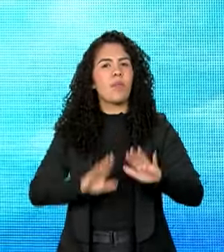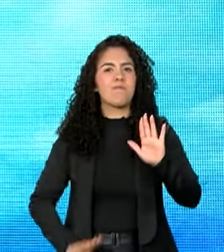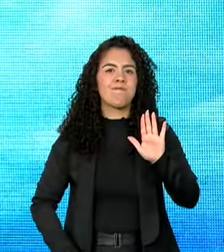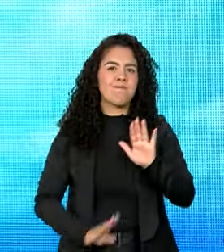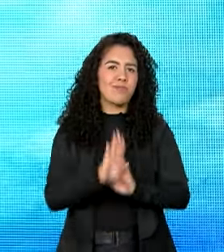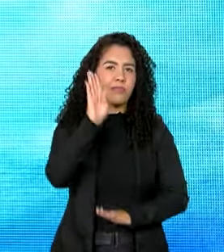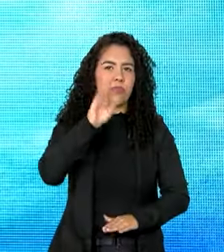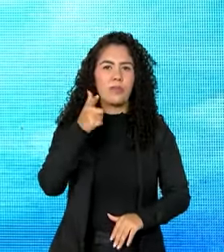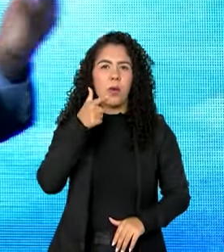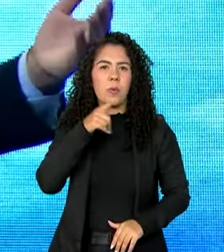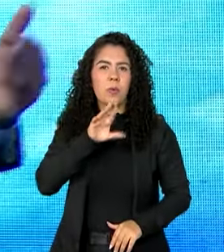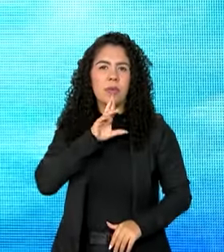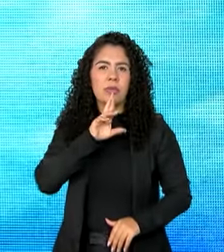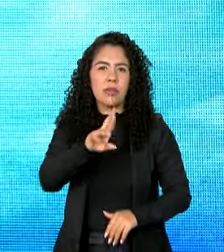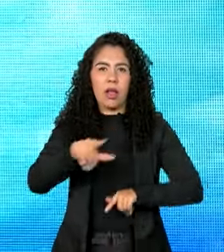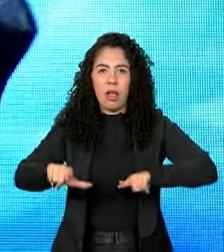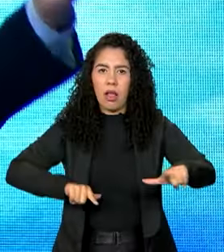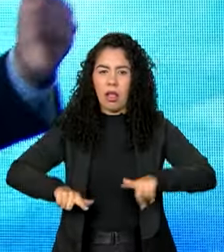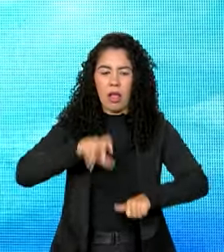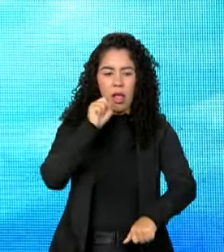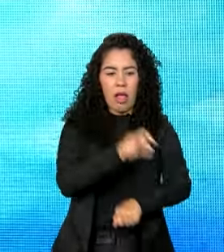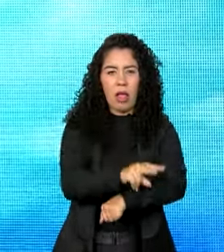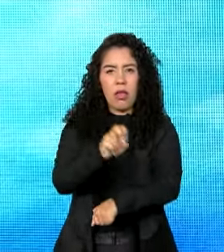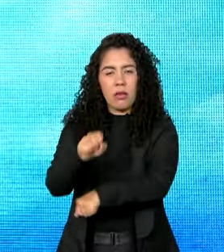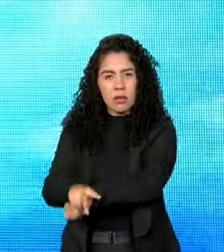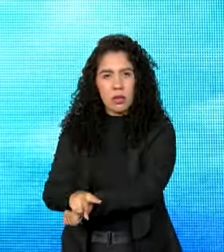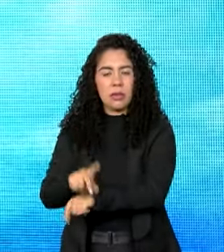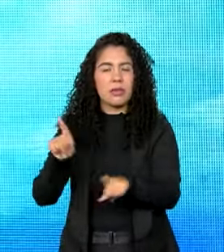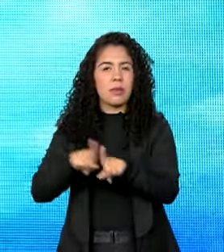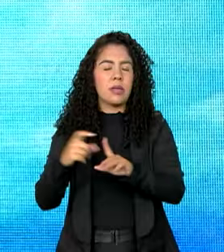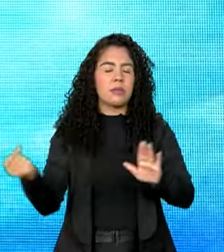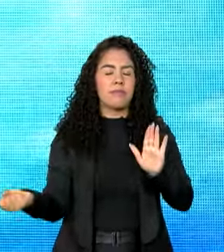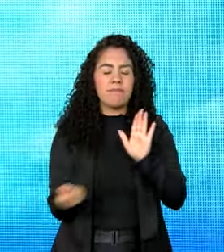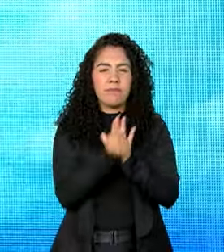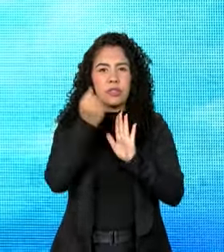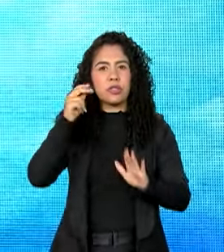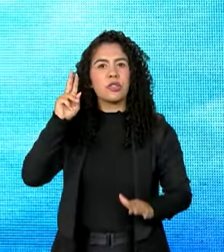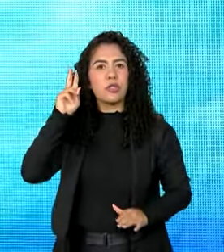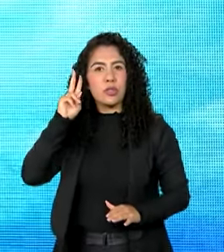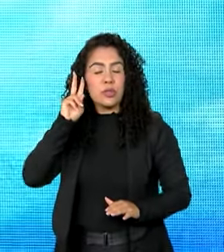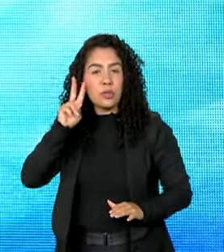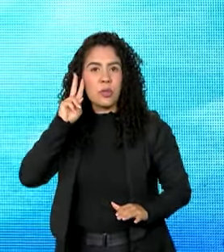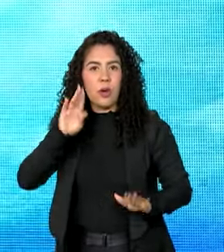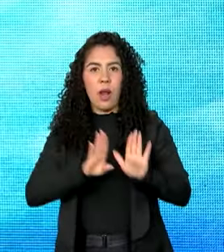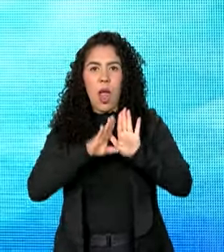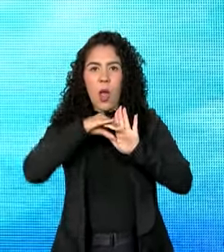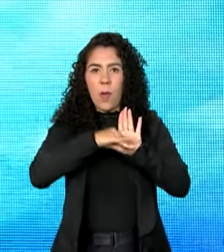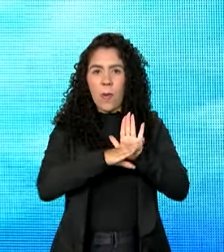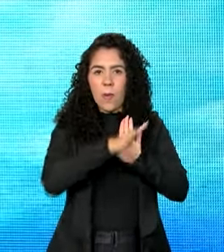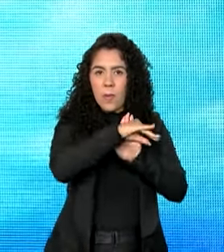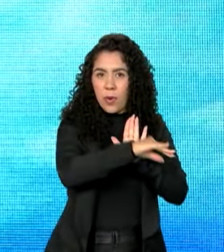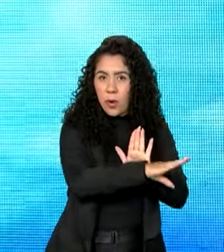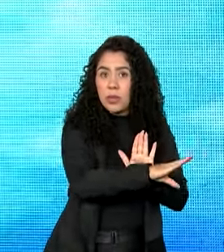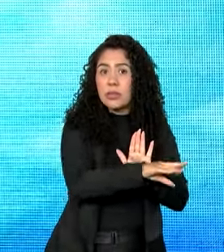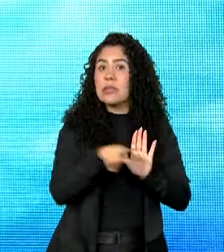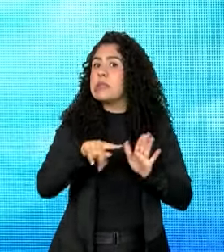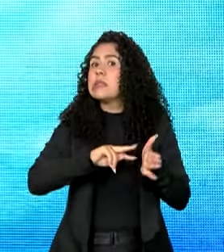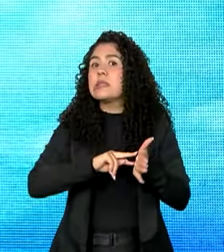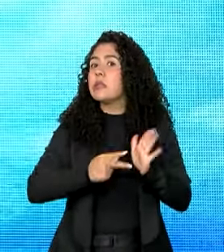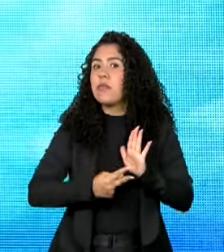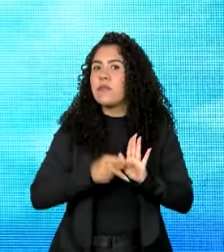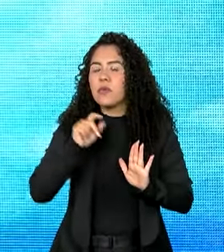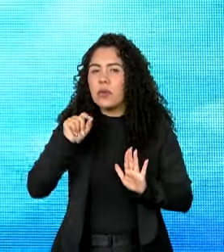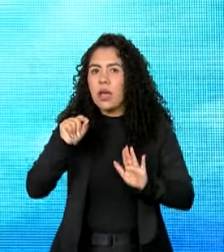empregos. A ação da Embraer já bateu o recorde histórico na Bolsa. Isso é sinal que quem está olhando para a Embraer está vendo com